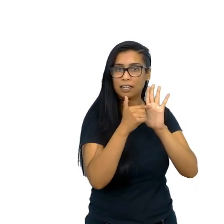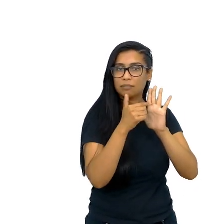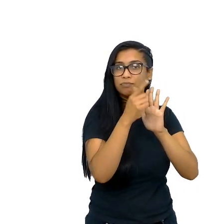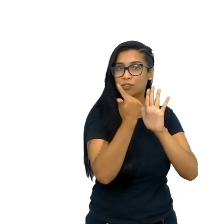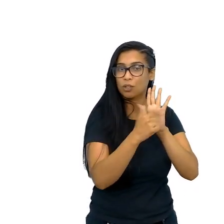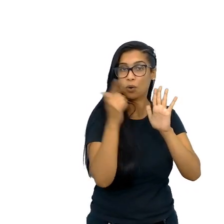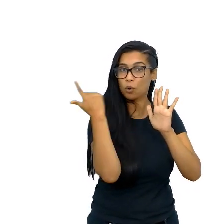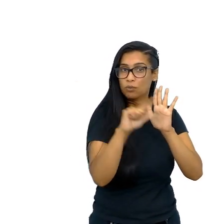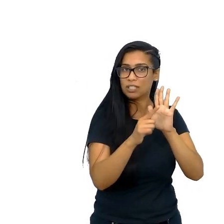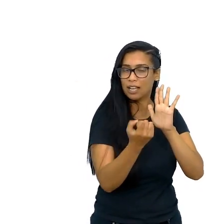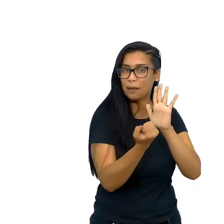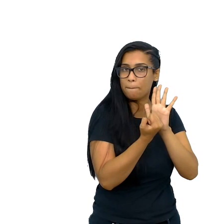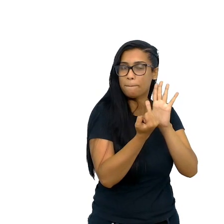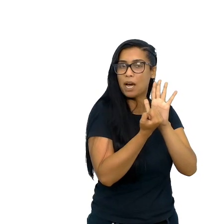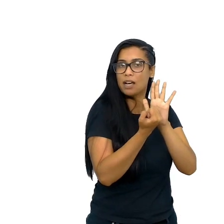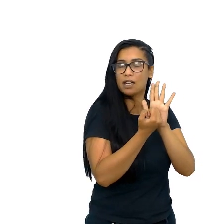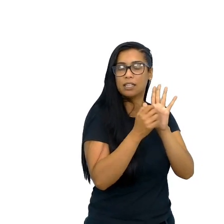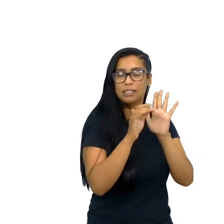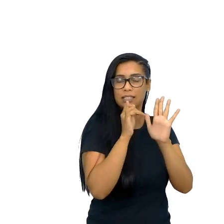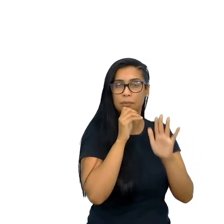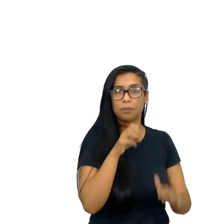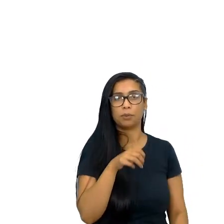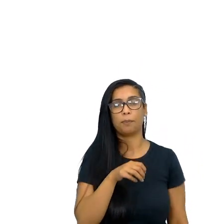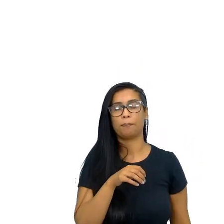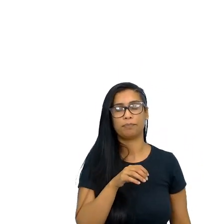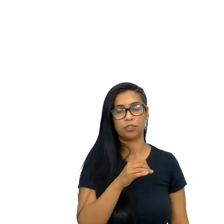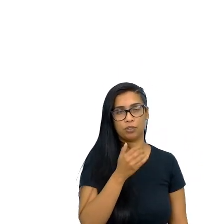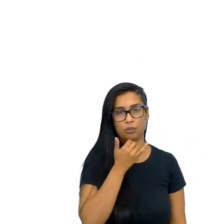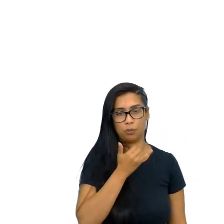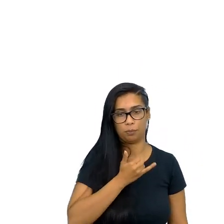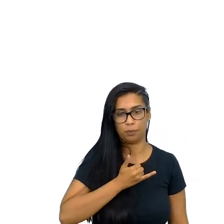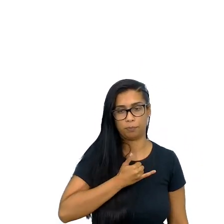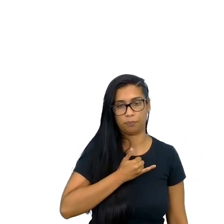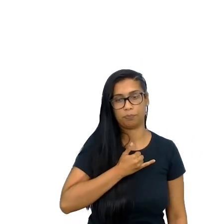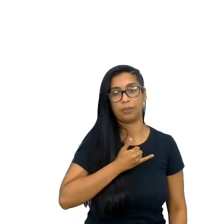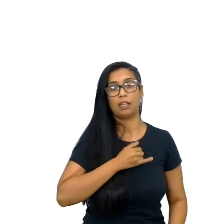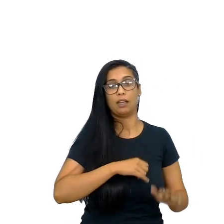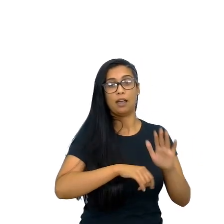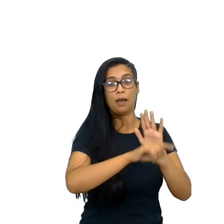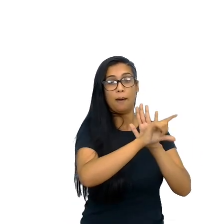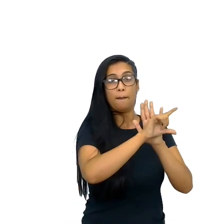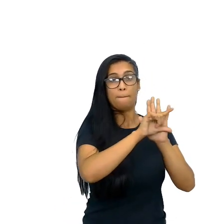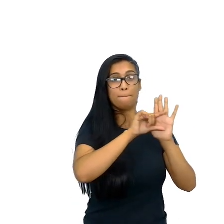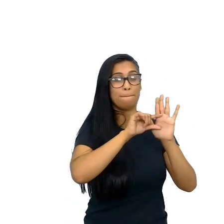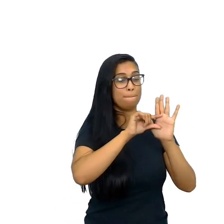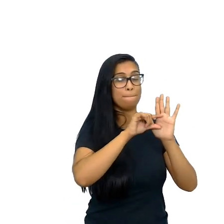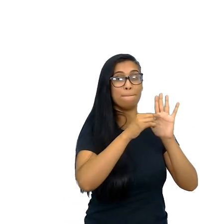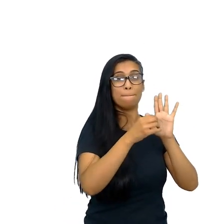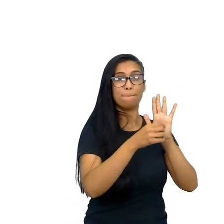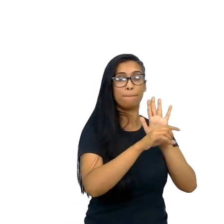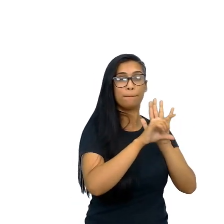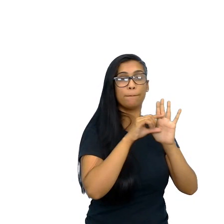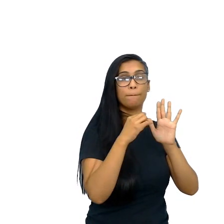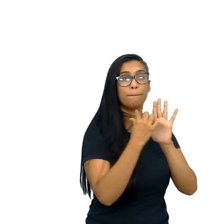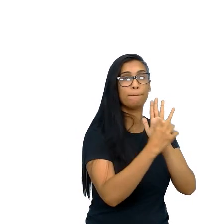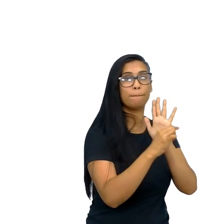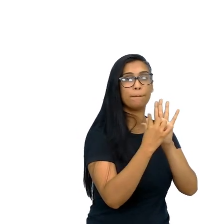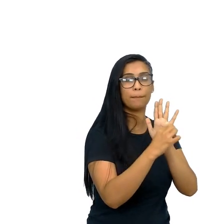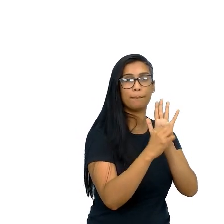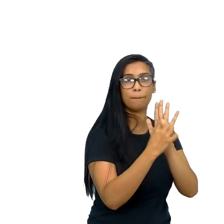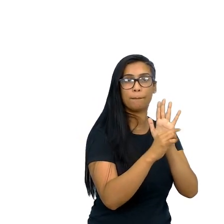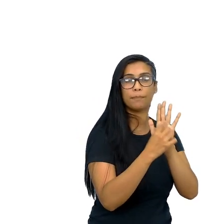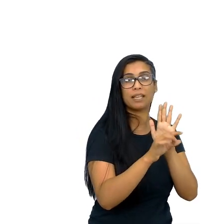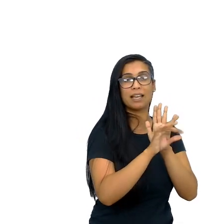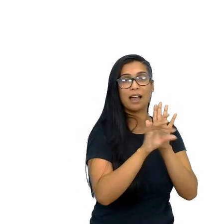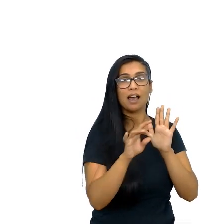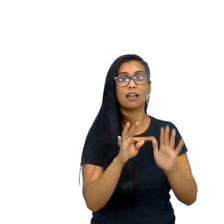que maneira podem auxiliar na melhoria da aprendizagem dos estudantes. Então, o Rojo diz que há várias concepções